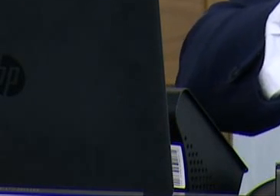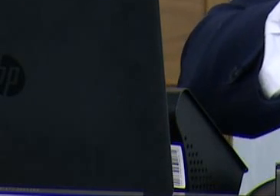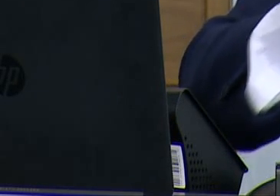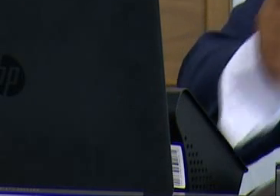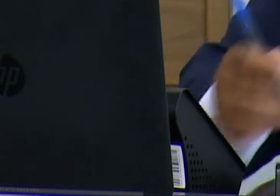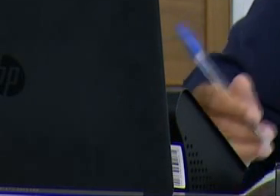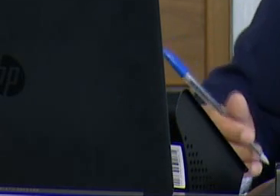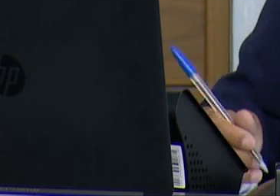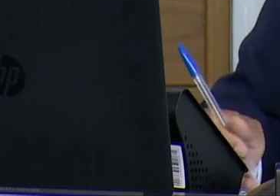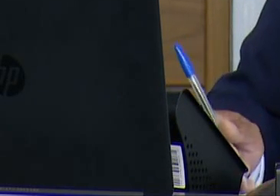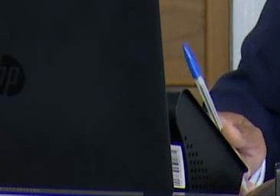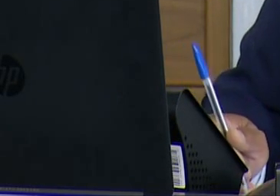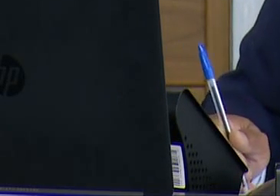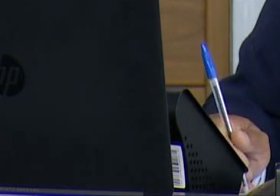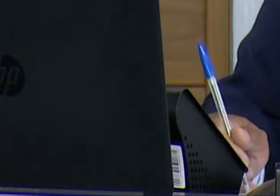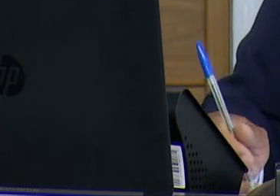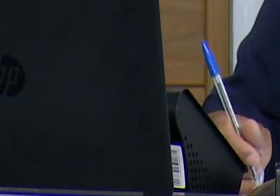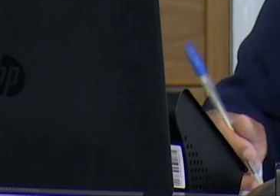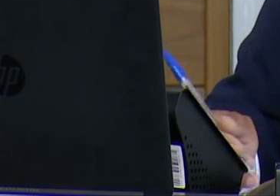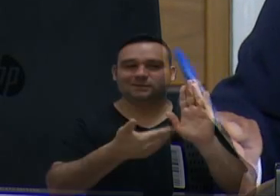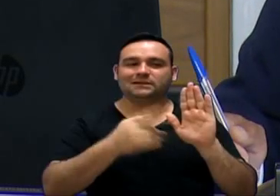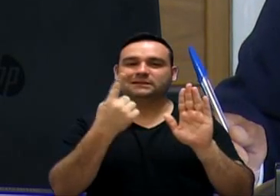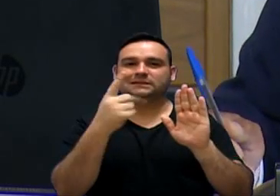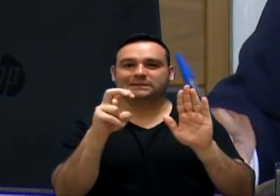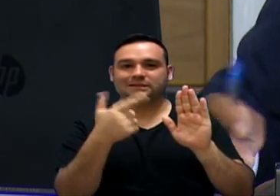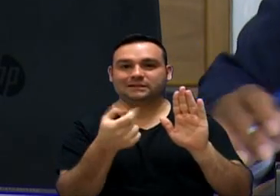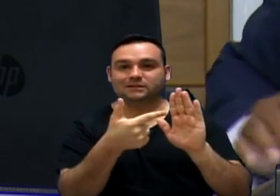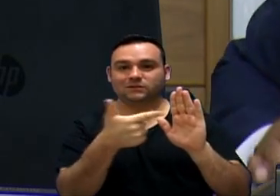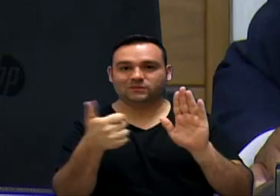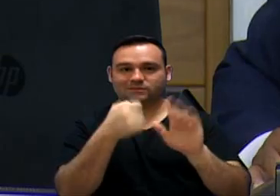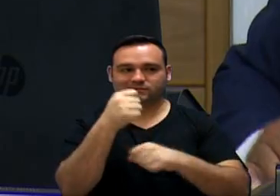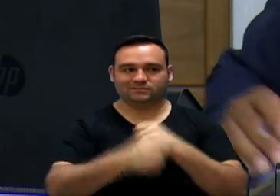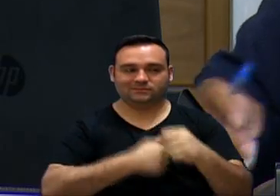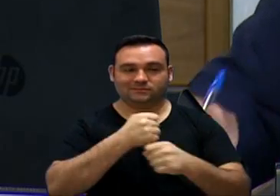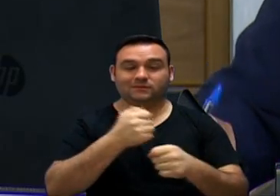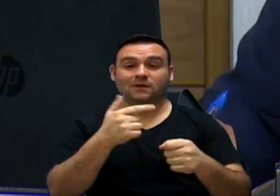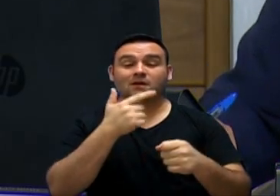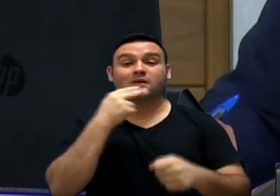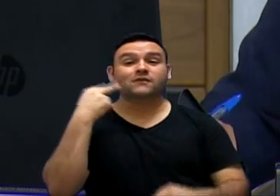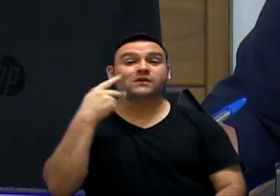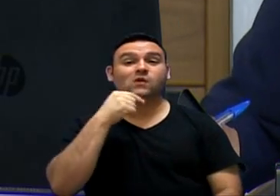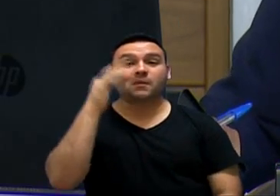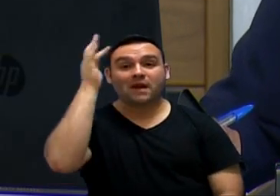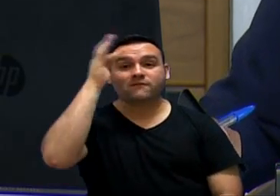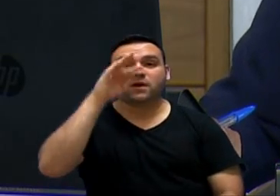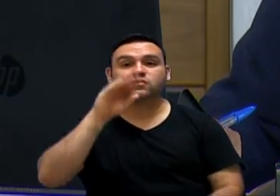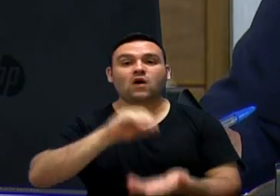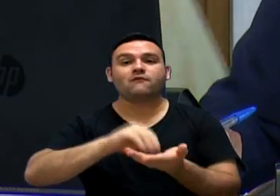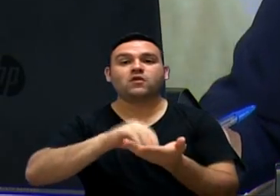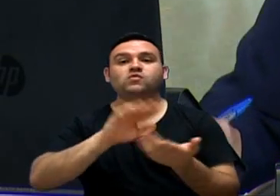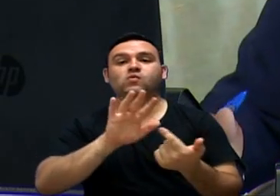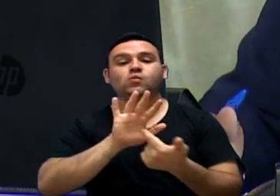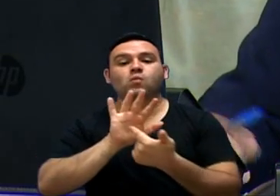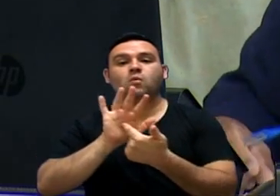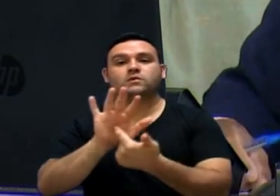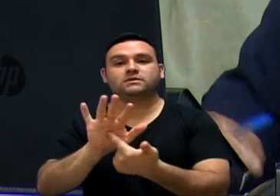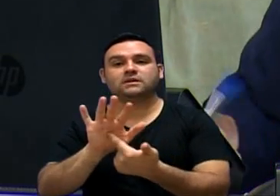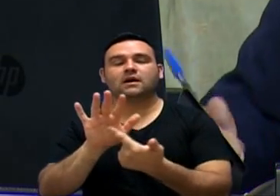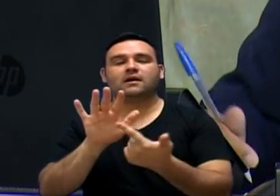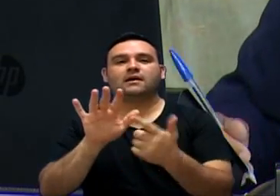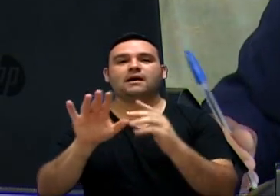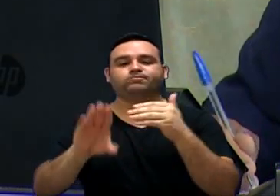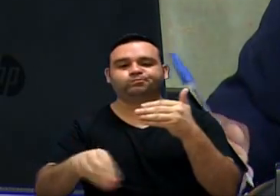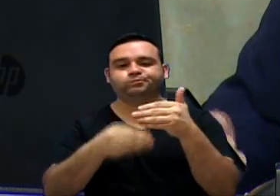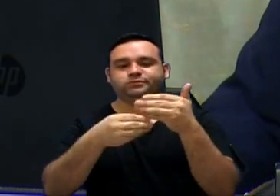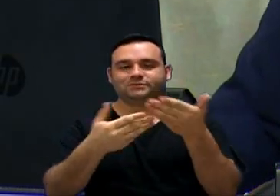Nós temos um projeto aqui, o 15-2021. O vereador Fausto ficou de apresentar uma emenda